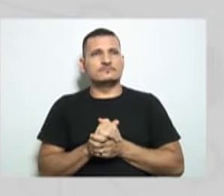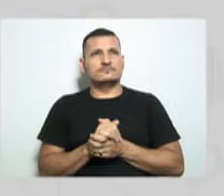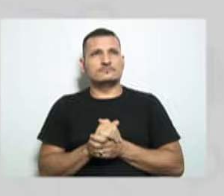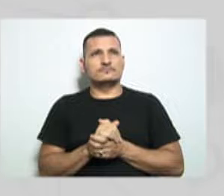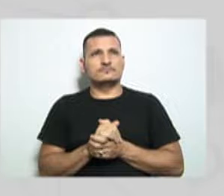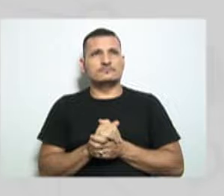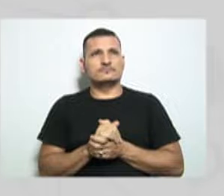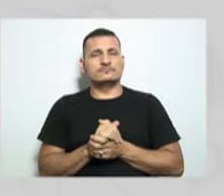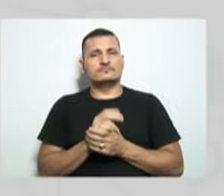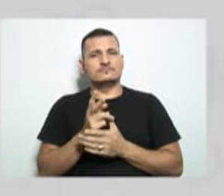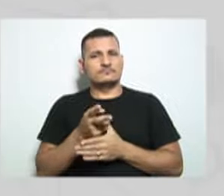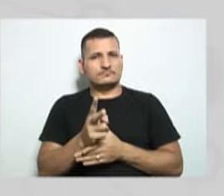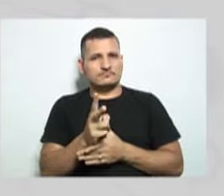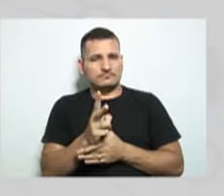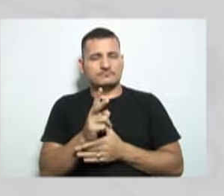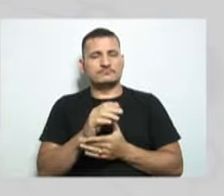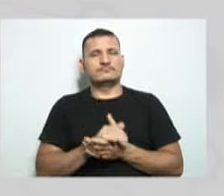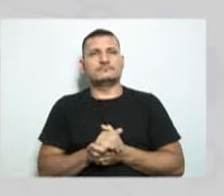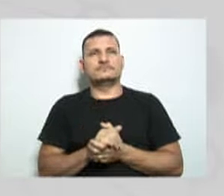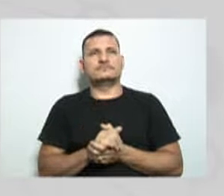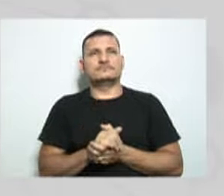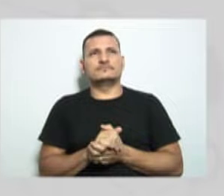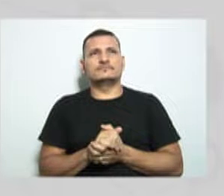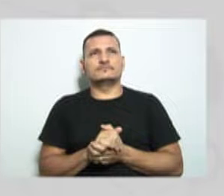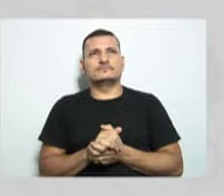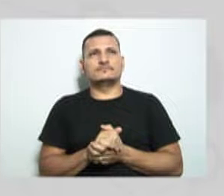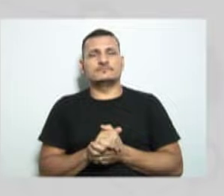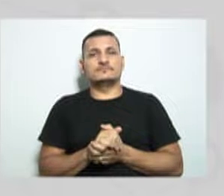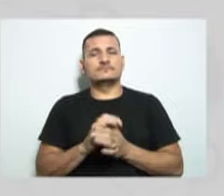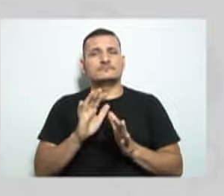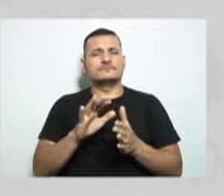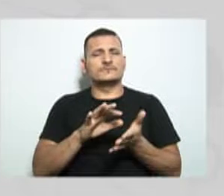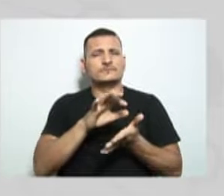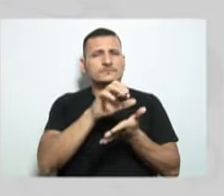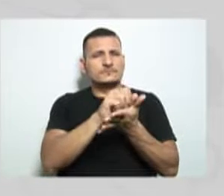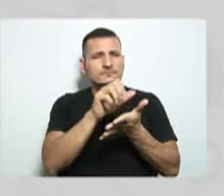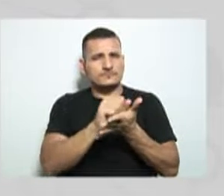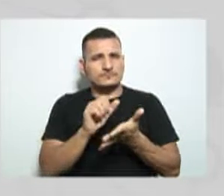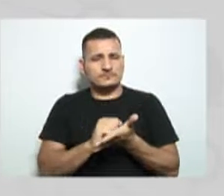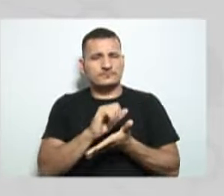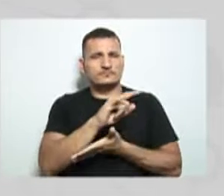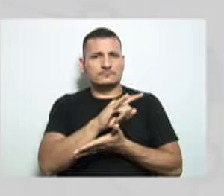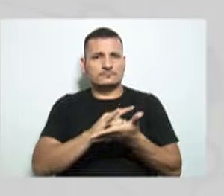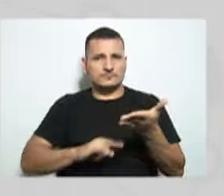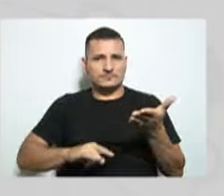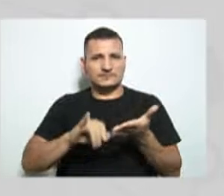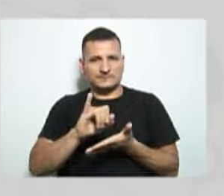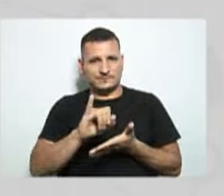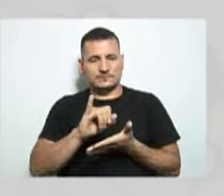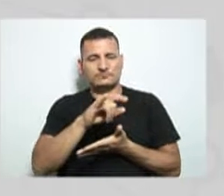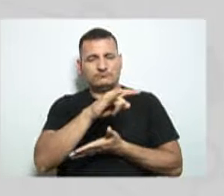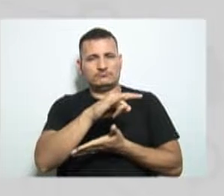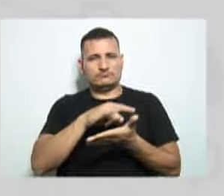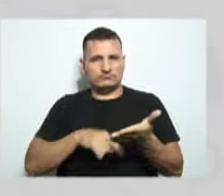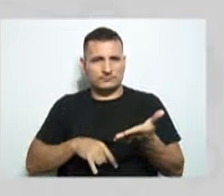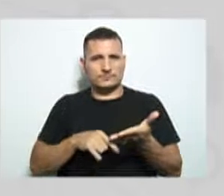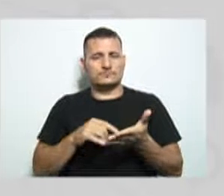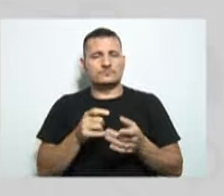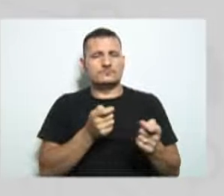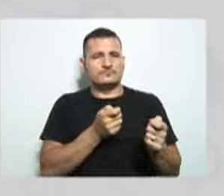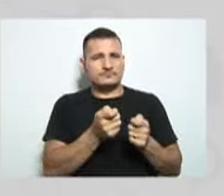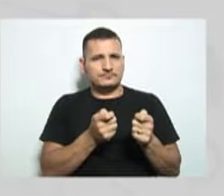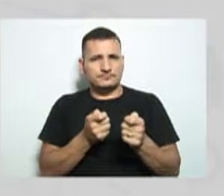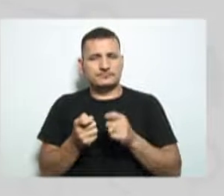Continuando com o que é inventariar. Os registros de inventário, que é o que nós vamos trabalhar nesta aula de hoje,